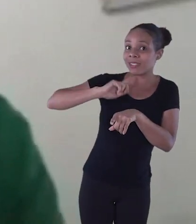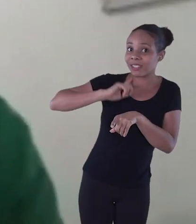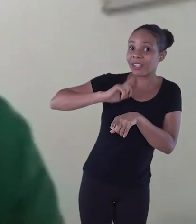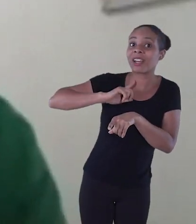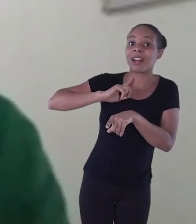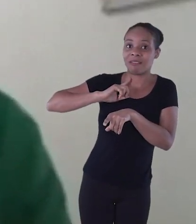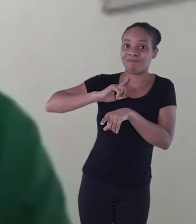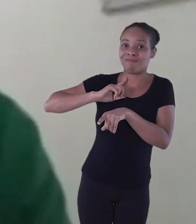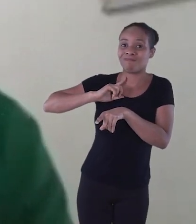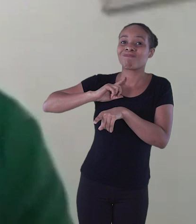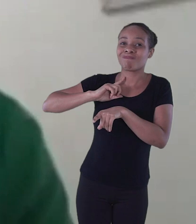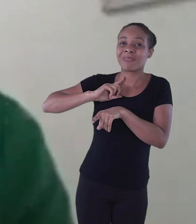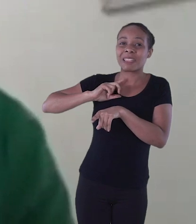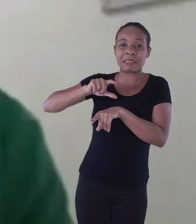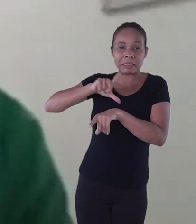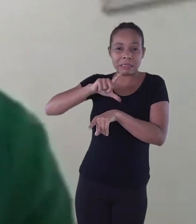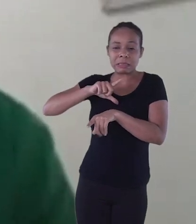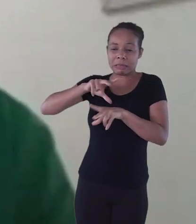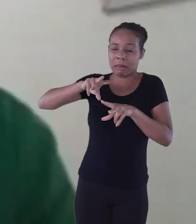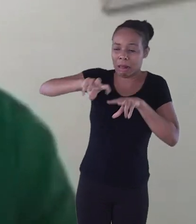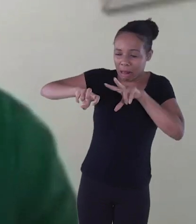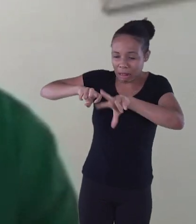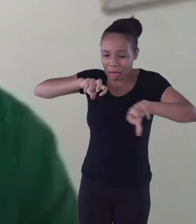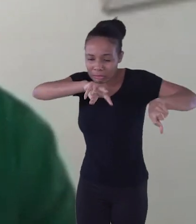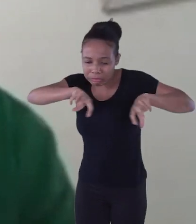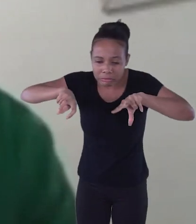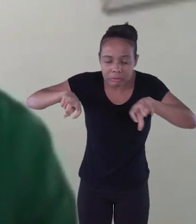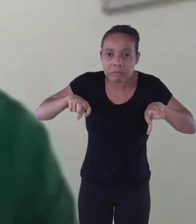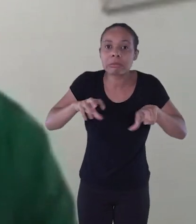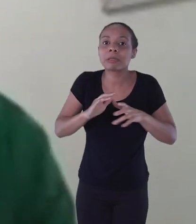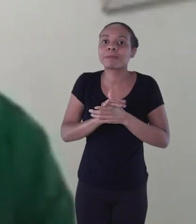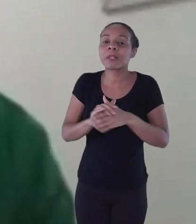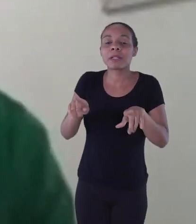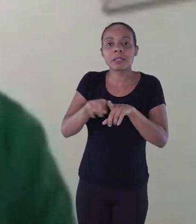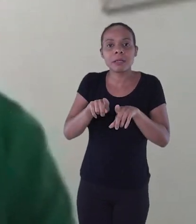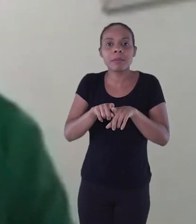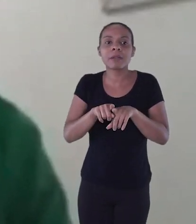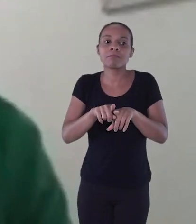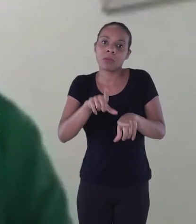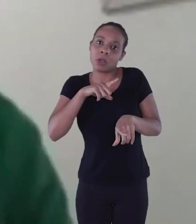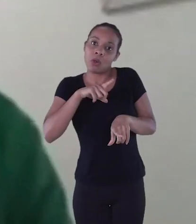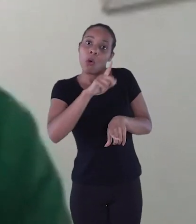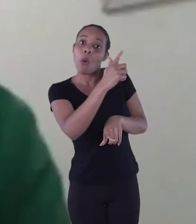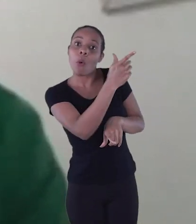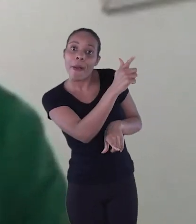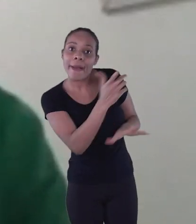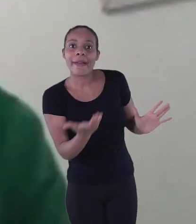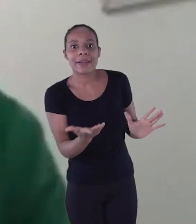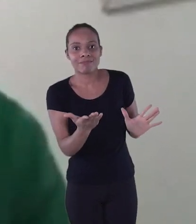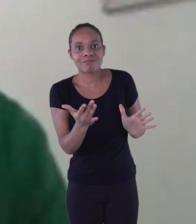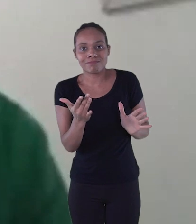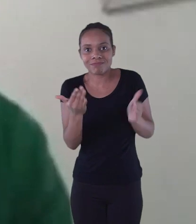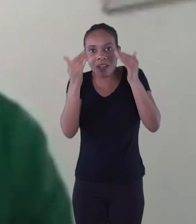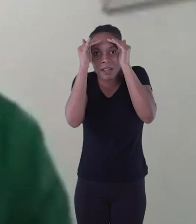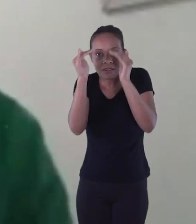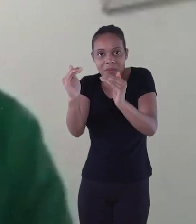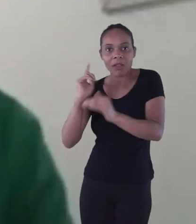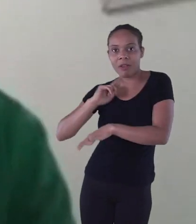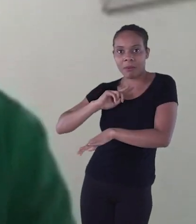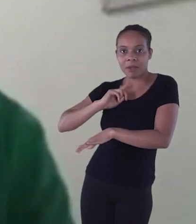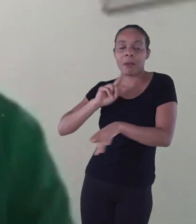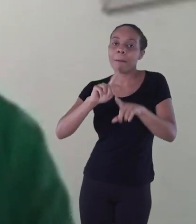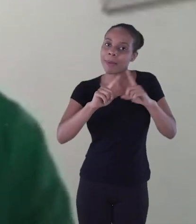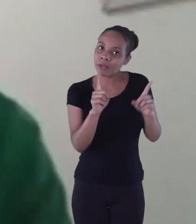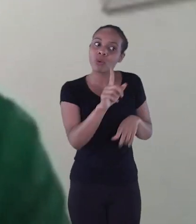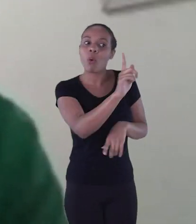com todo respeito a Minas Gerais, a gente sabe que tem mineração em Goiás, Mato Grosso, sertão da Bahia, pegar as cidades, mas que não fosse só